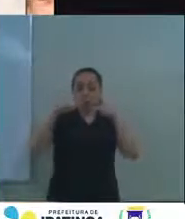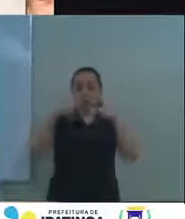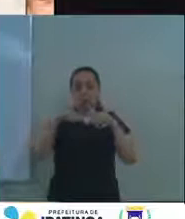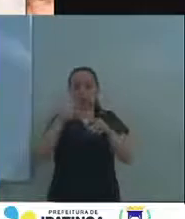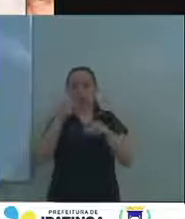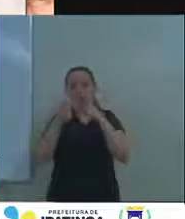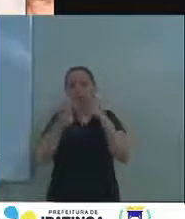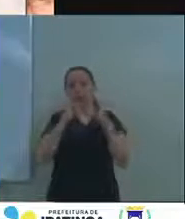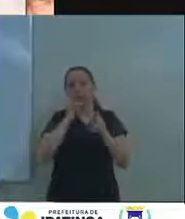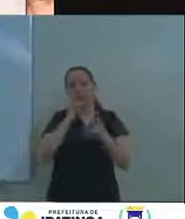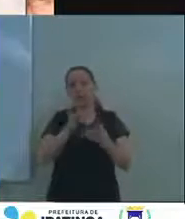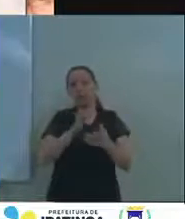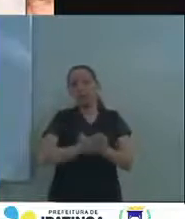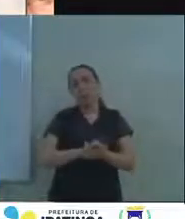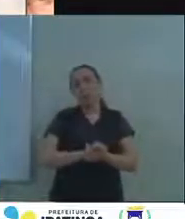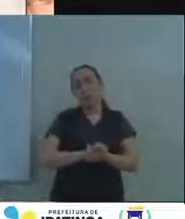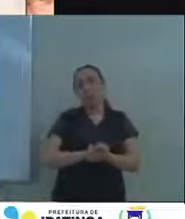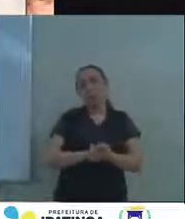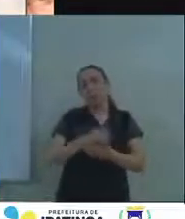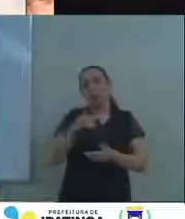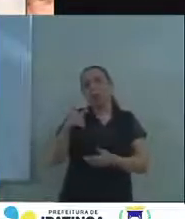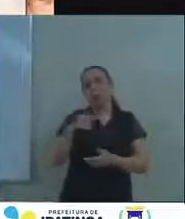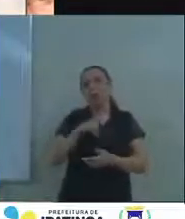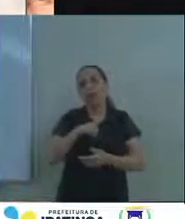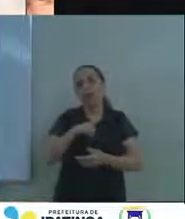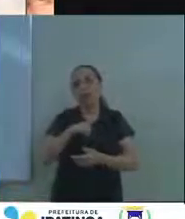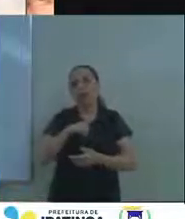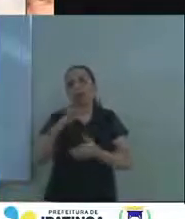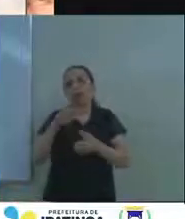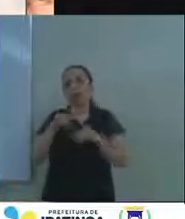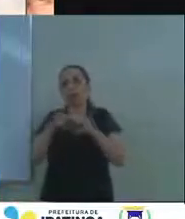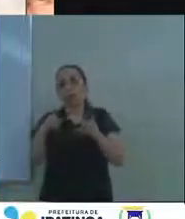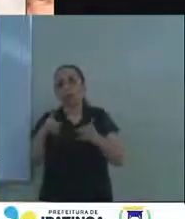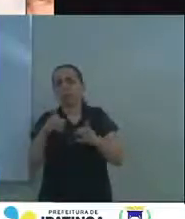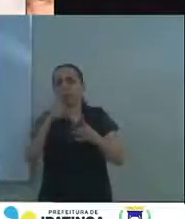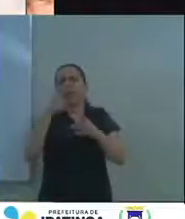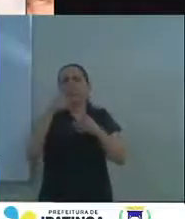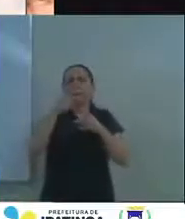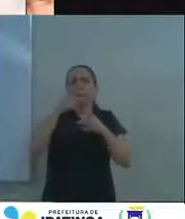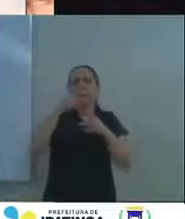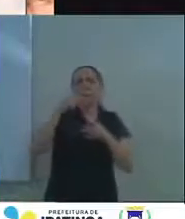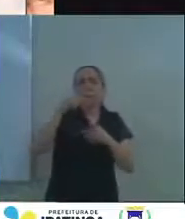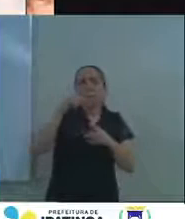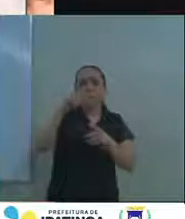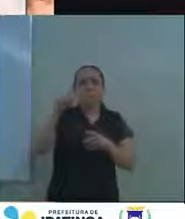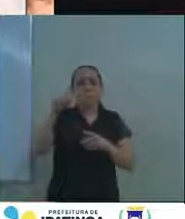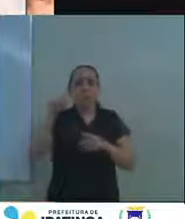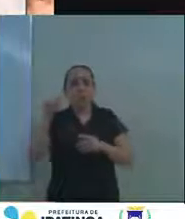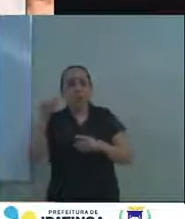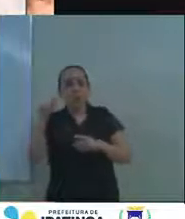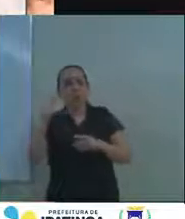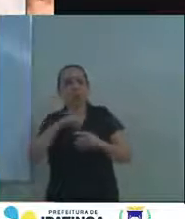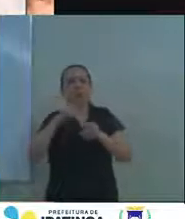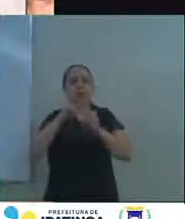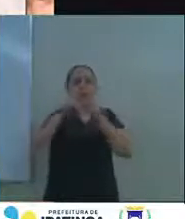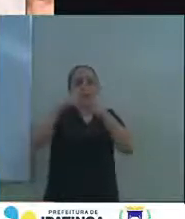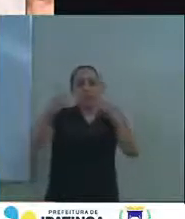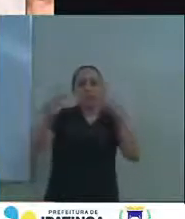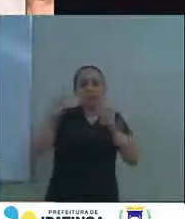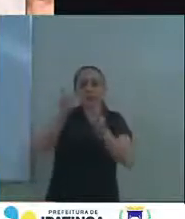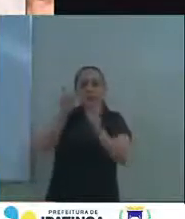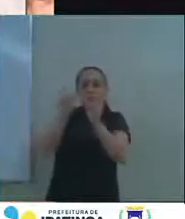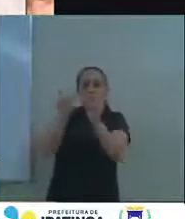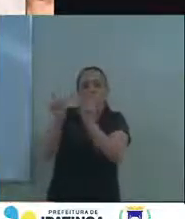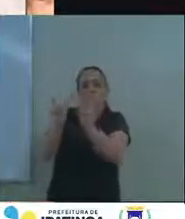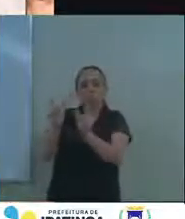falar assim com o seu aluno, mas para um aquecimento vocal, é válido eu fazer esse